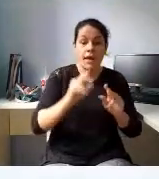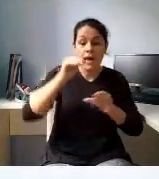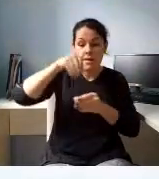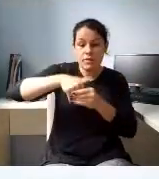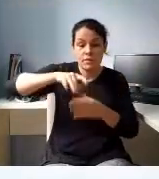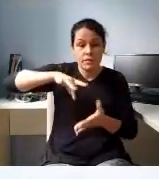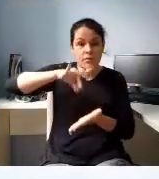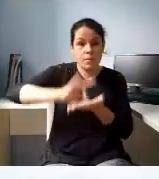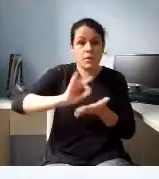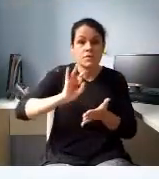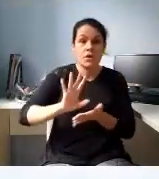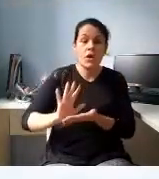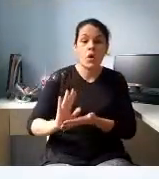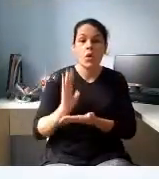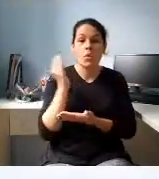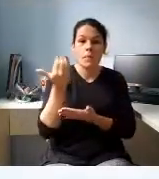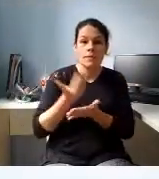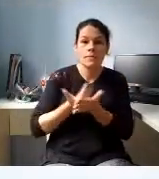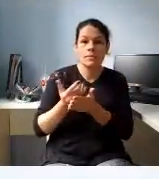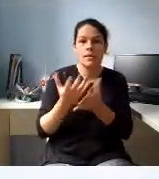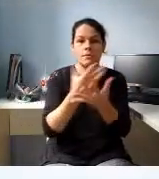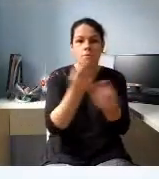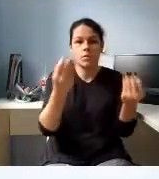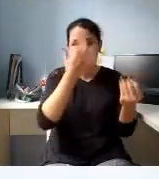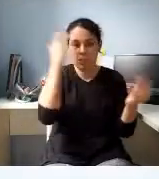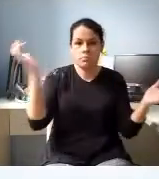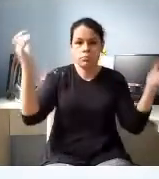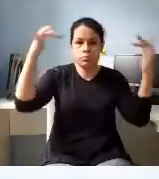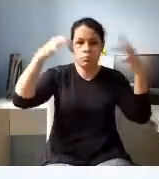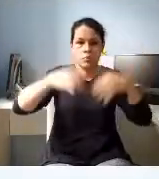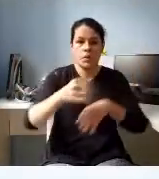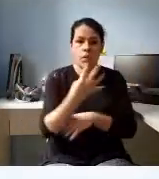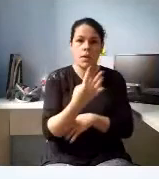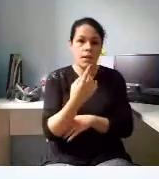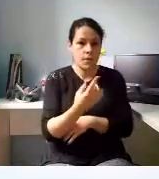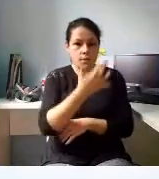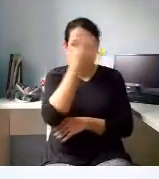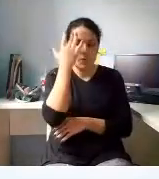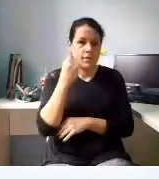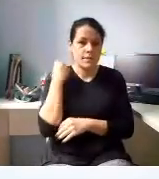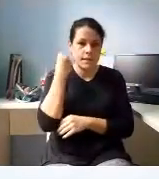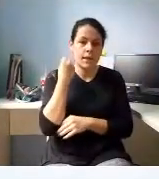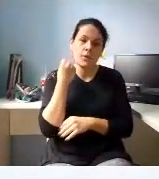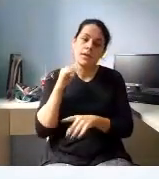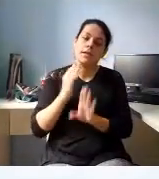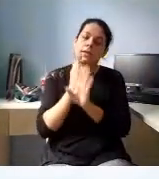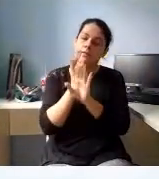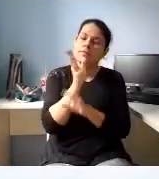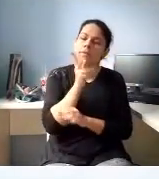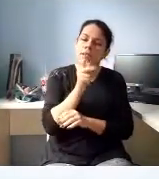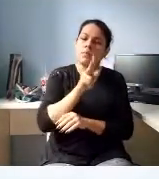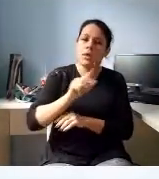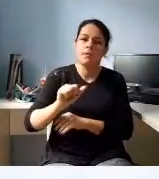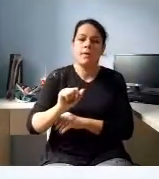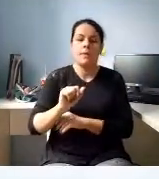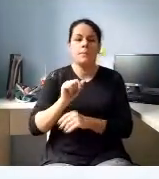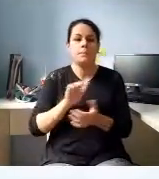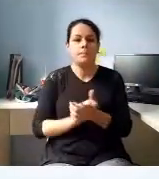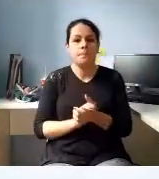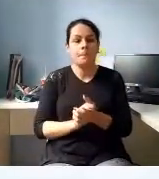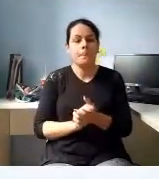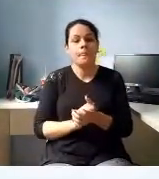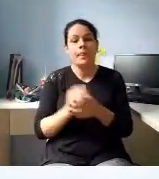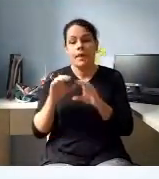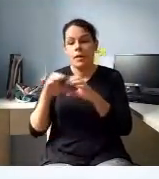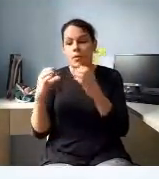pode começar quando você atinge um quórum de 41 senadores. Então, tá. isso vai demorar um pouco. Na Câmara, há uma